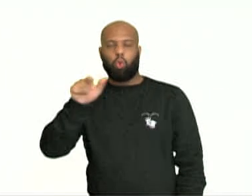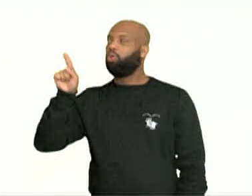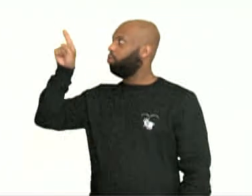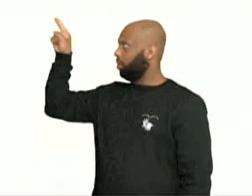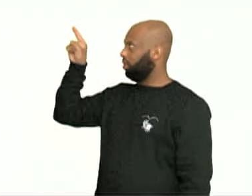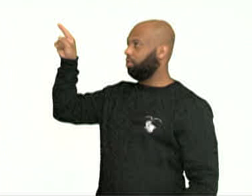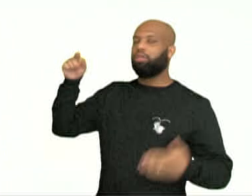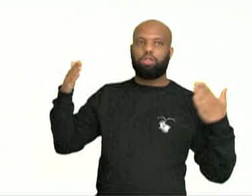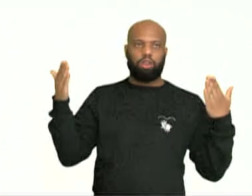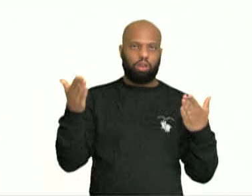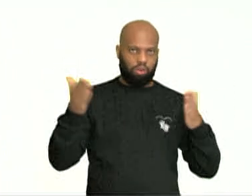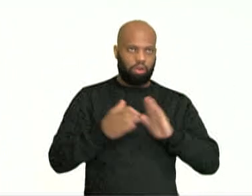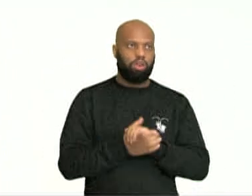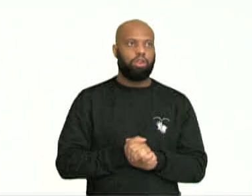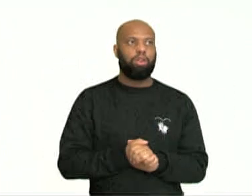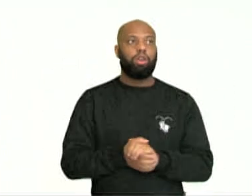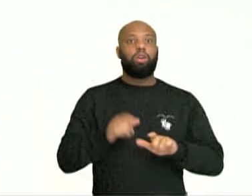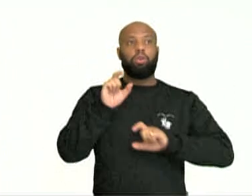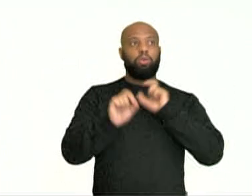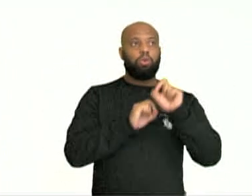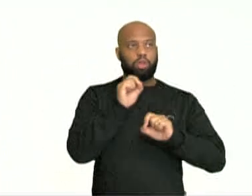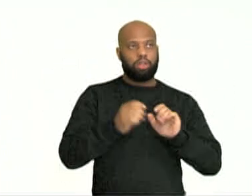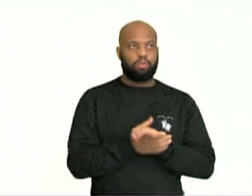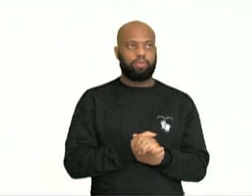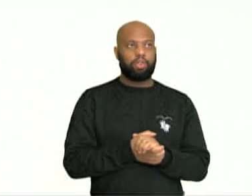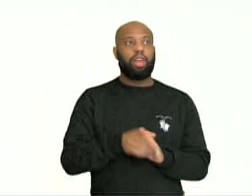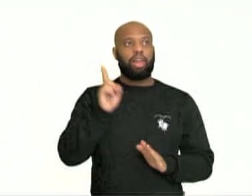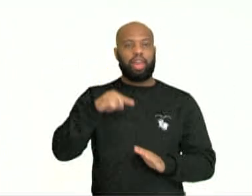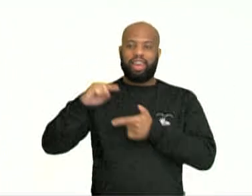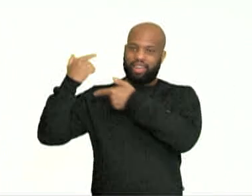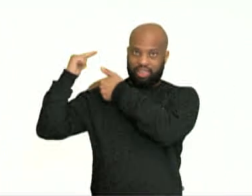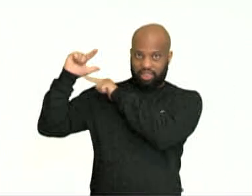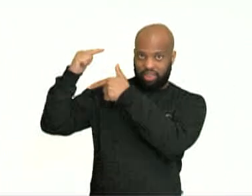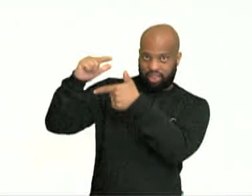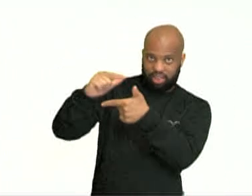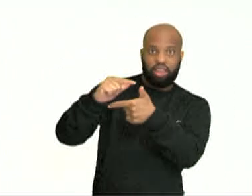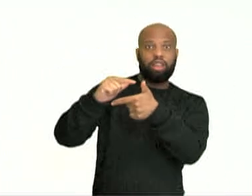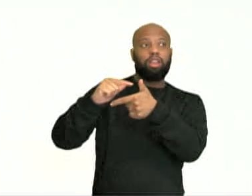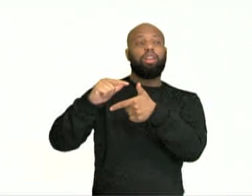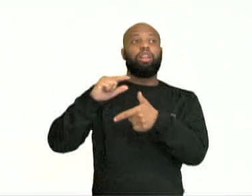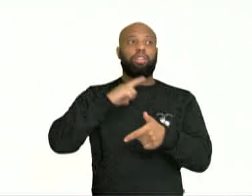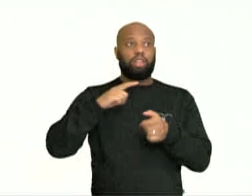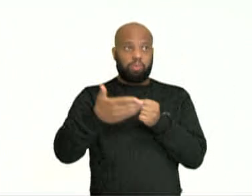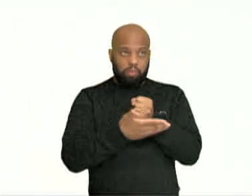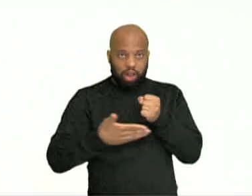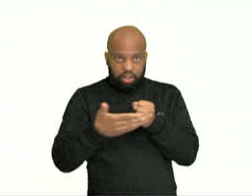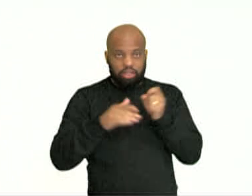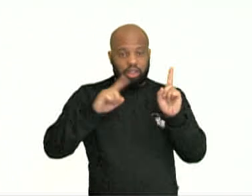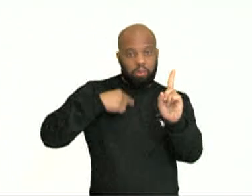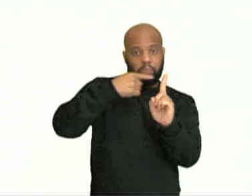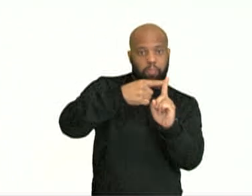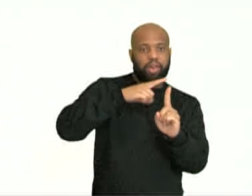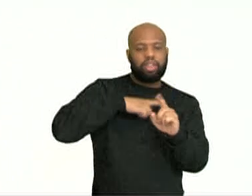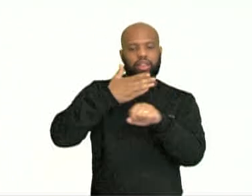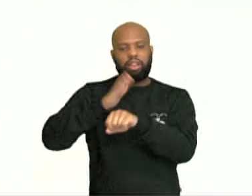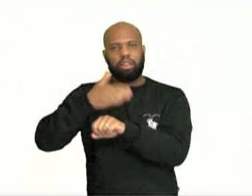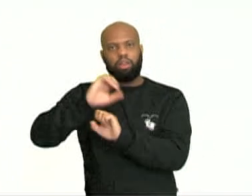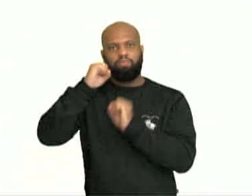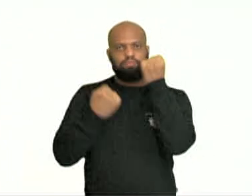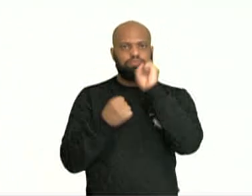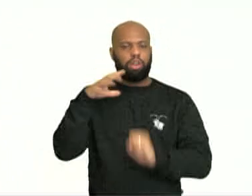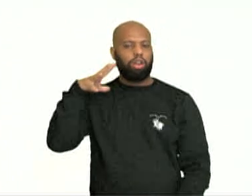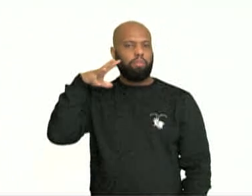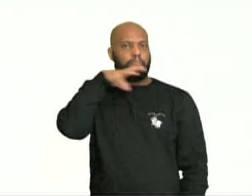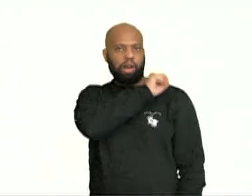Nós temos o Power Yoga, é o Hatha Yoga clássico como base, mais os exercícios mais rápidos